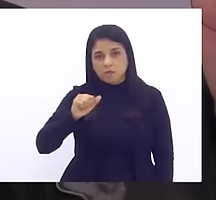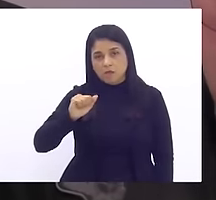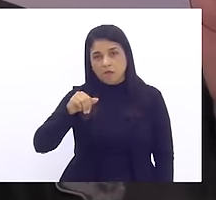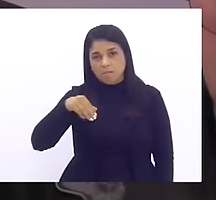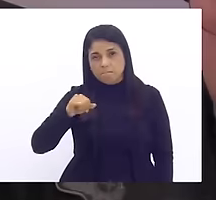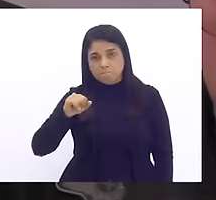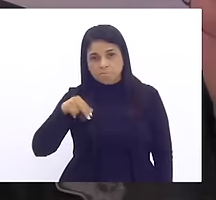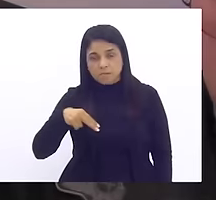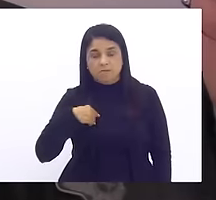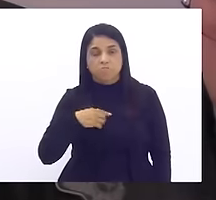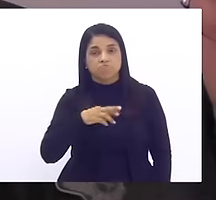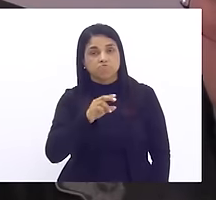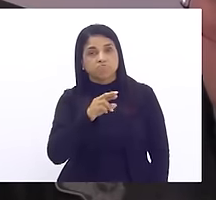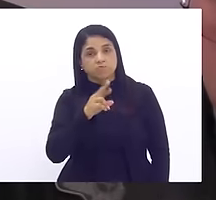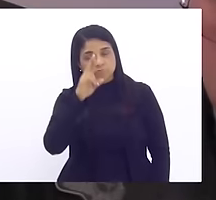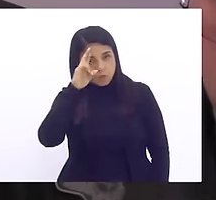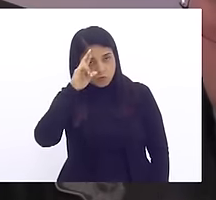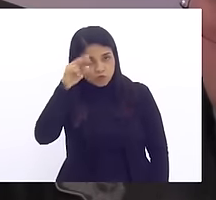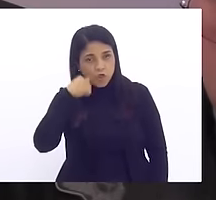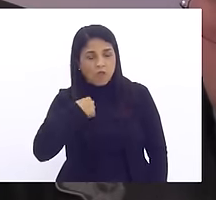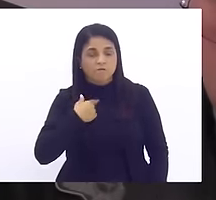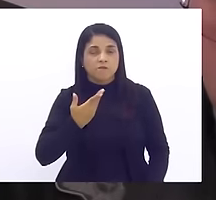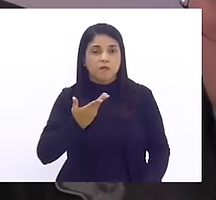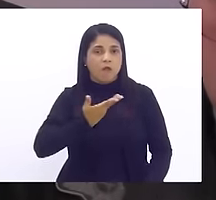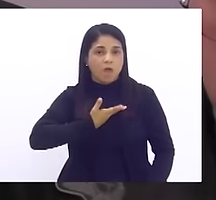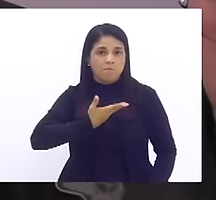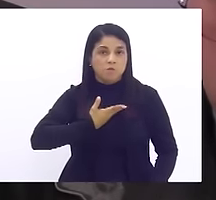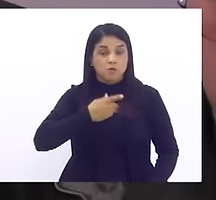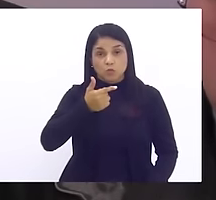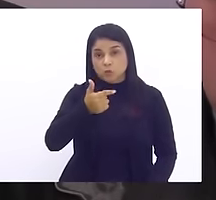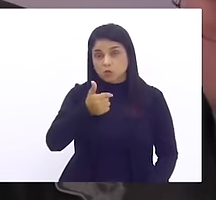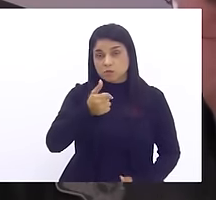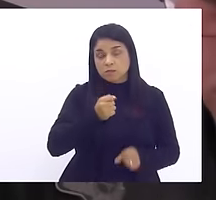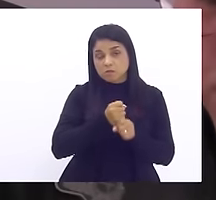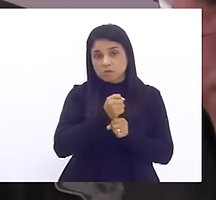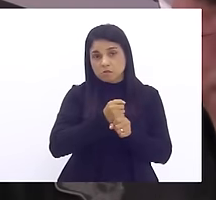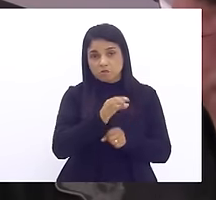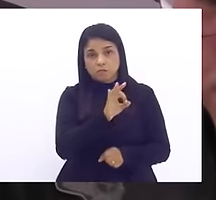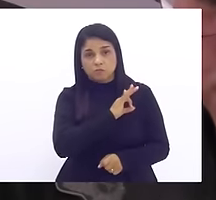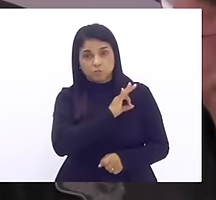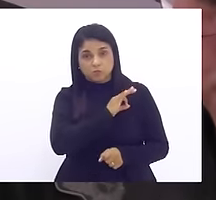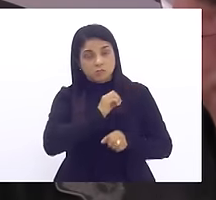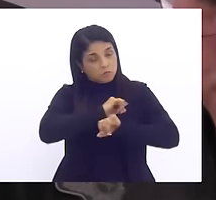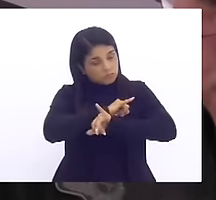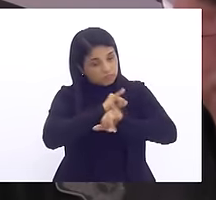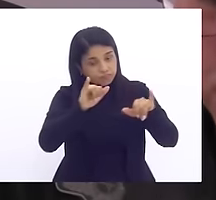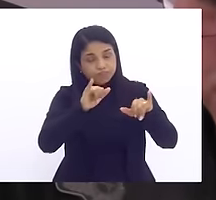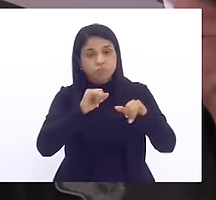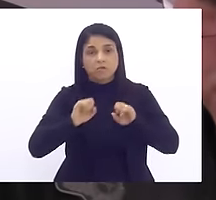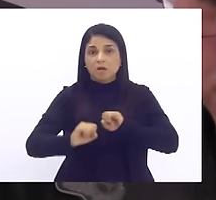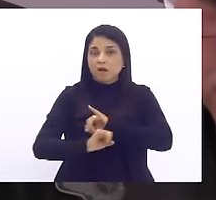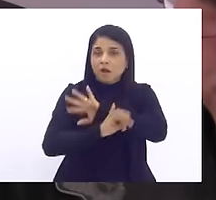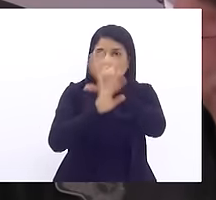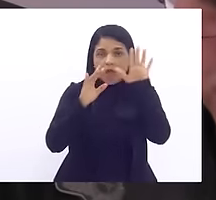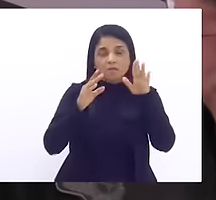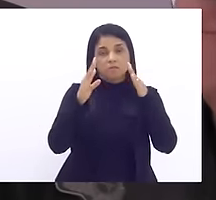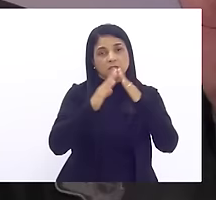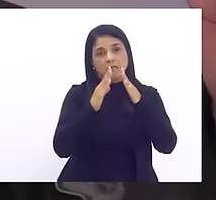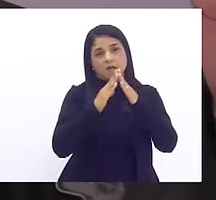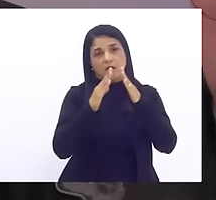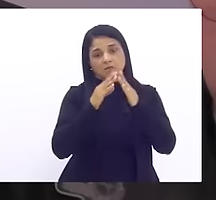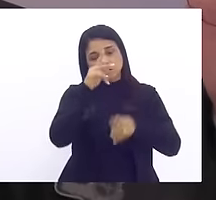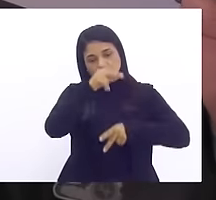um amigo orientador eu tenho mais 12 anos de polícia e eu falo assim com clareza a casa do povo aqui para todos